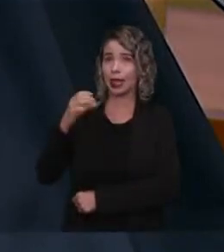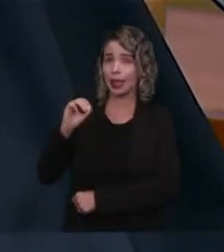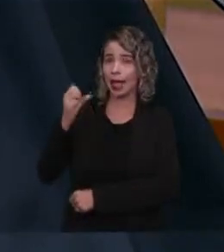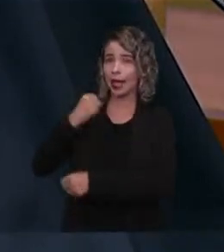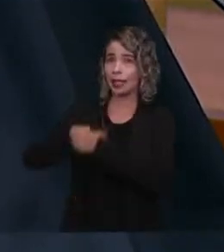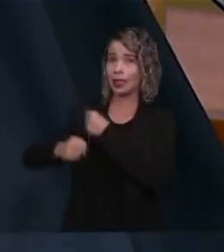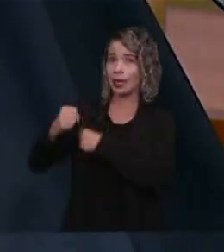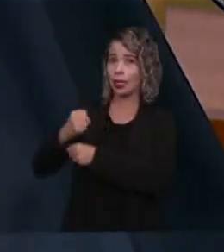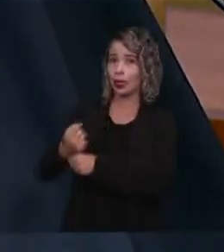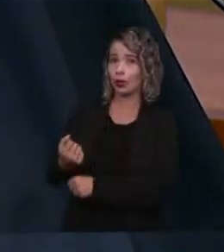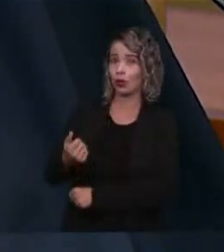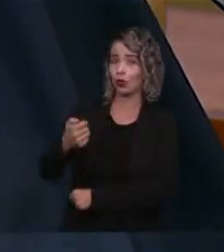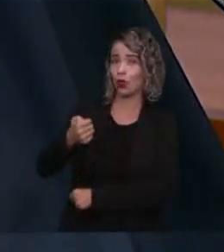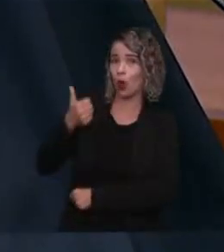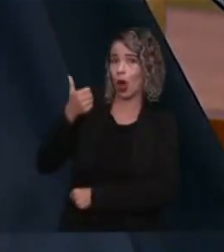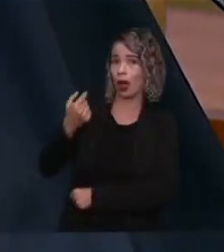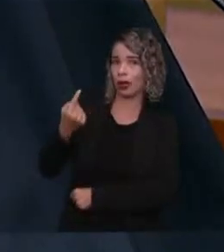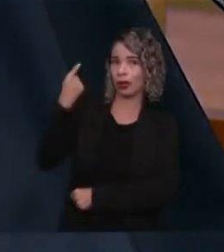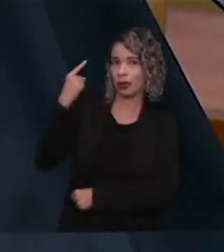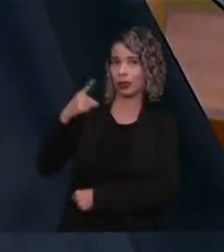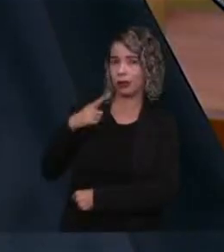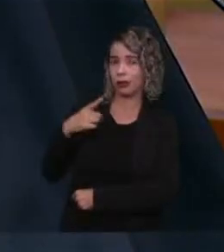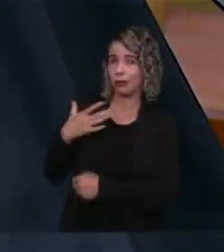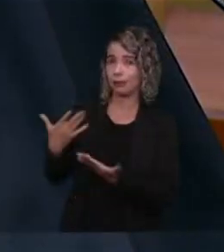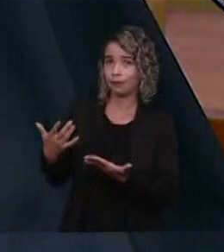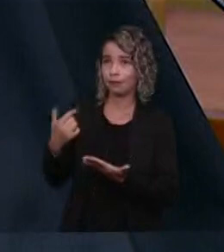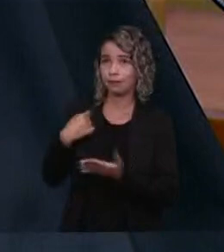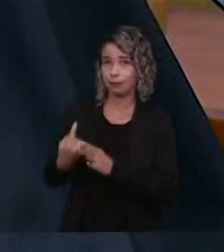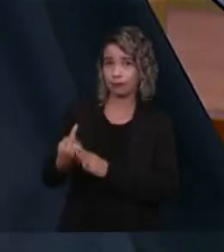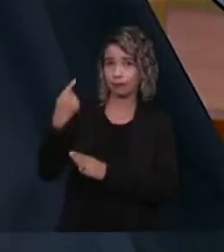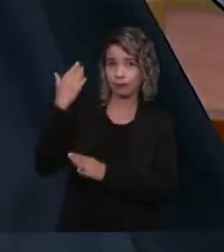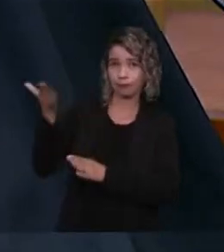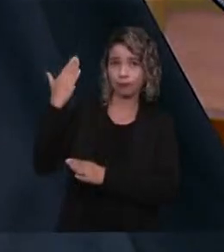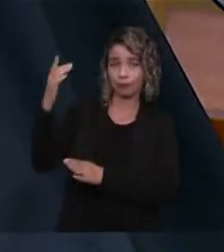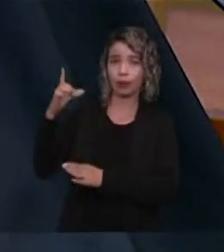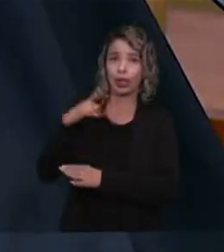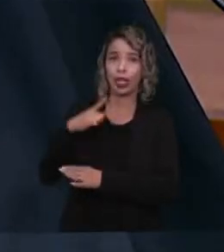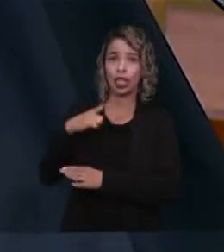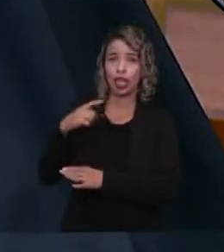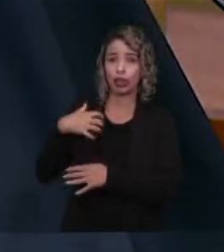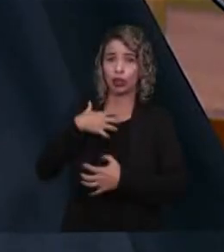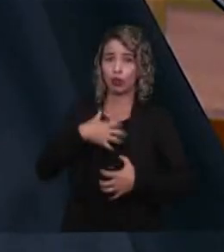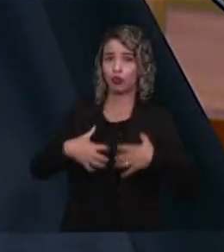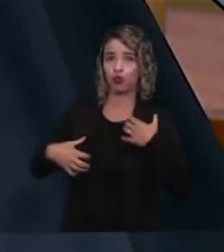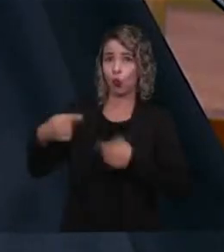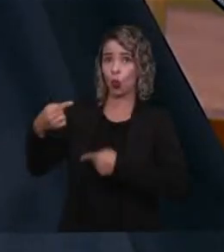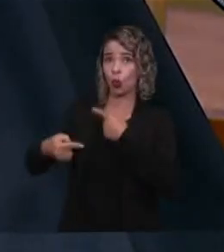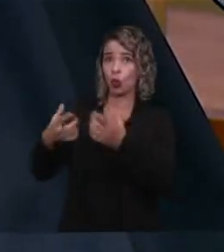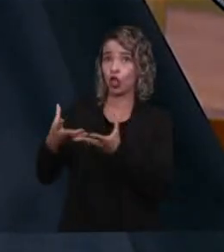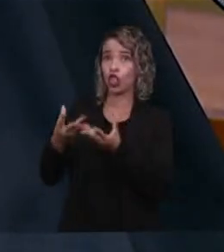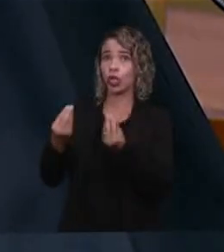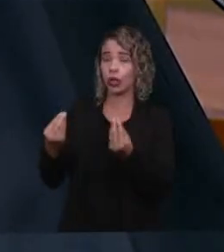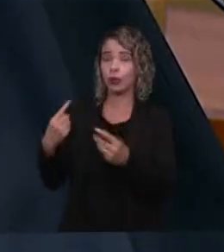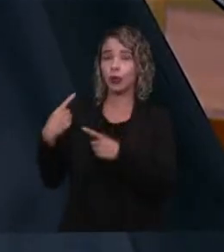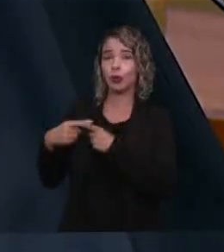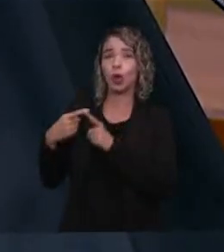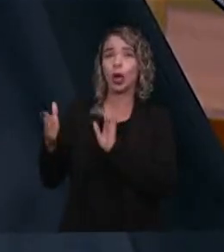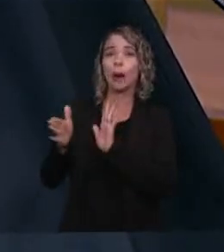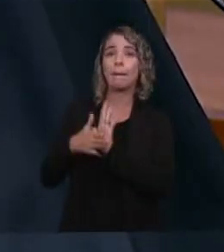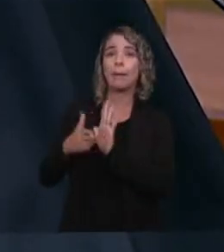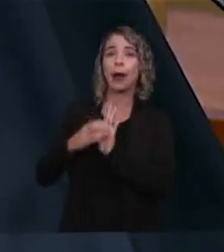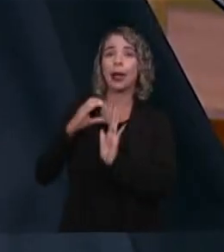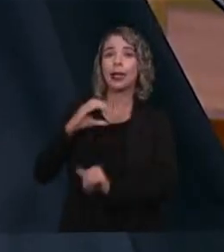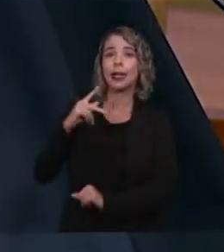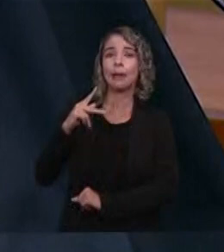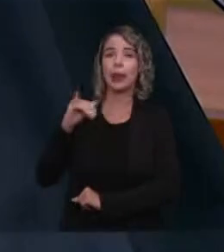anos, 9 anos. Isso foi no meio de 2009, ou seja, houve naquele momento, houve uma agitação política grande, porque estava sendo proposta uma